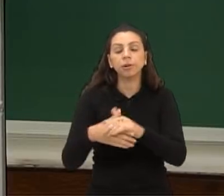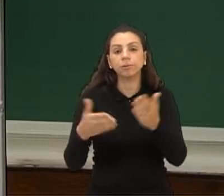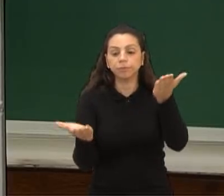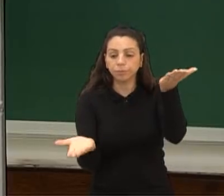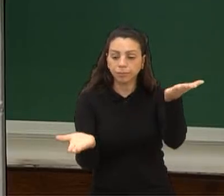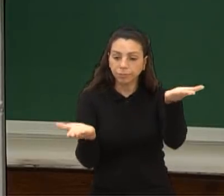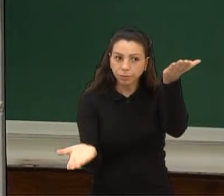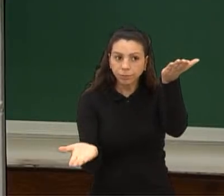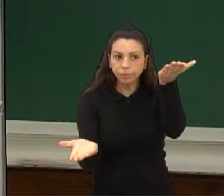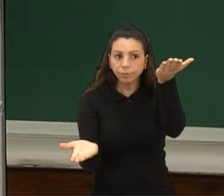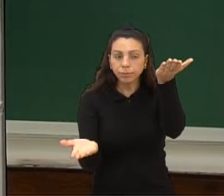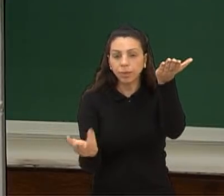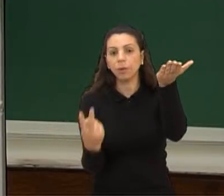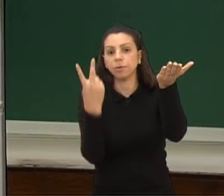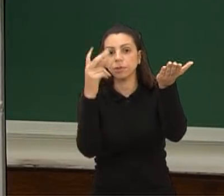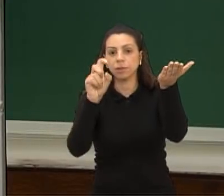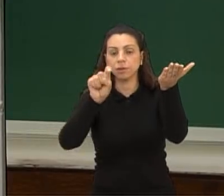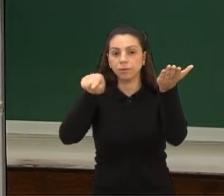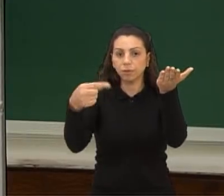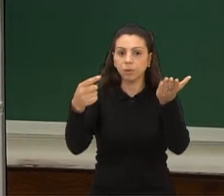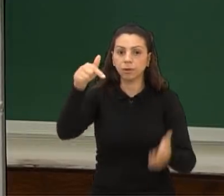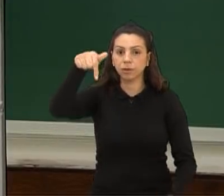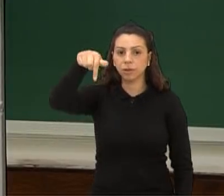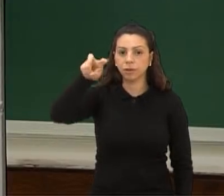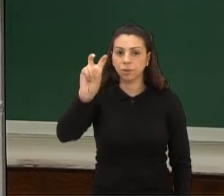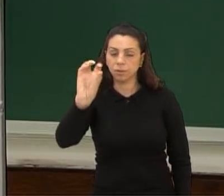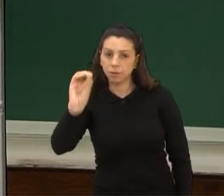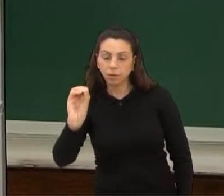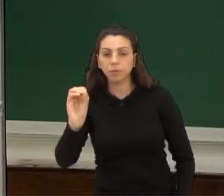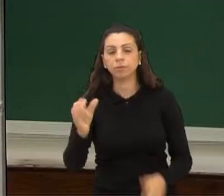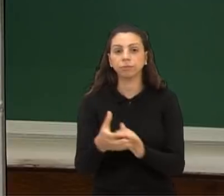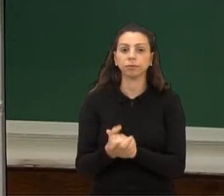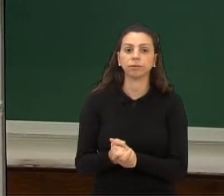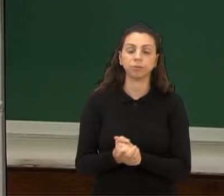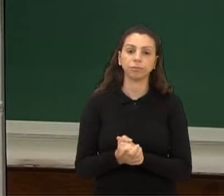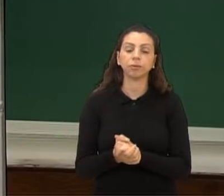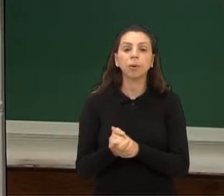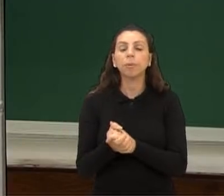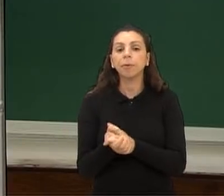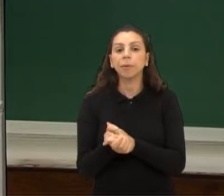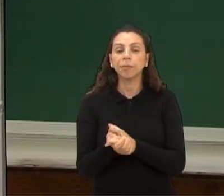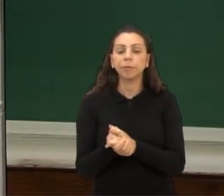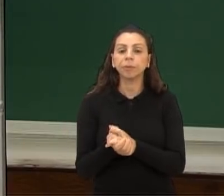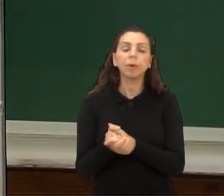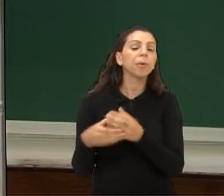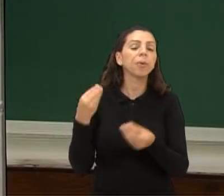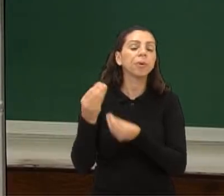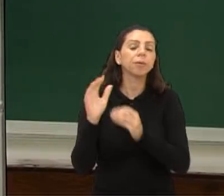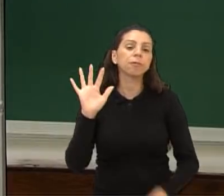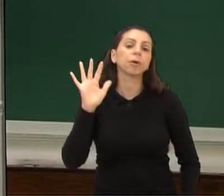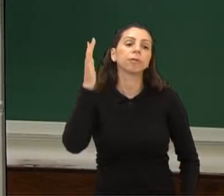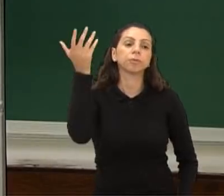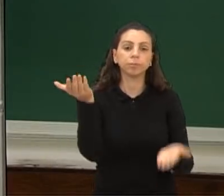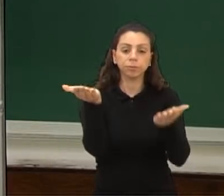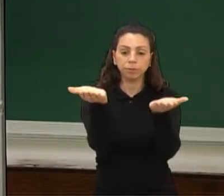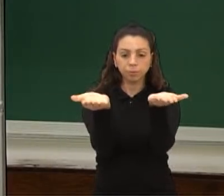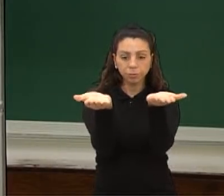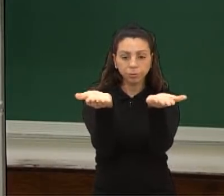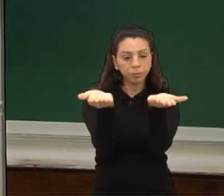que quando eu retiro uma certa quantidade desse vaso, né? Porque eu tirei uma quantidade de